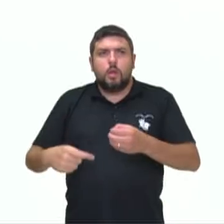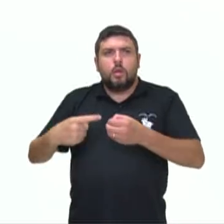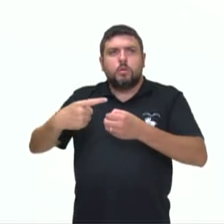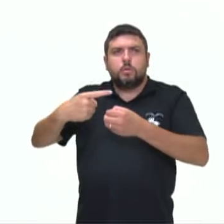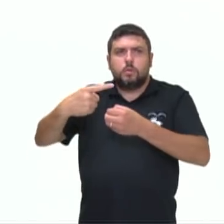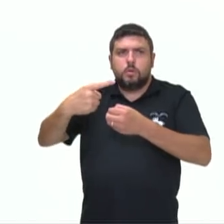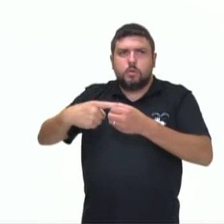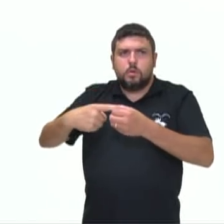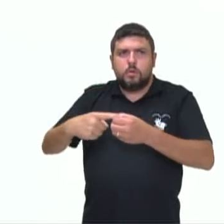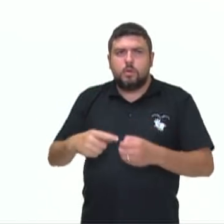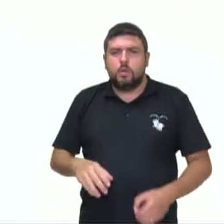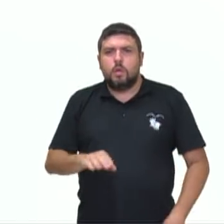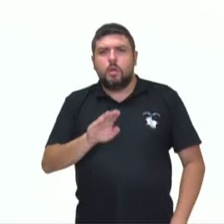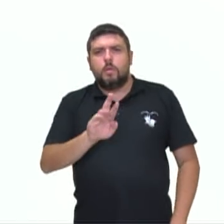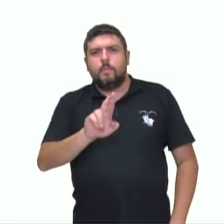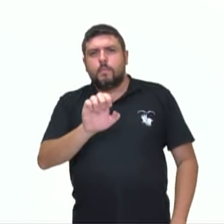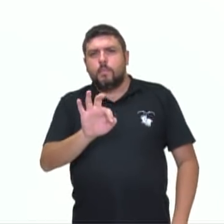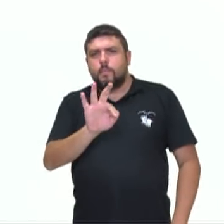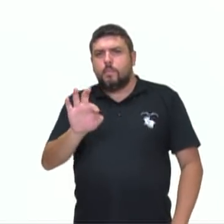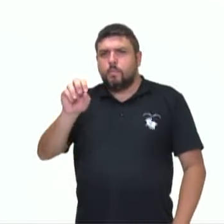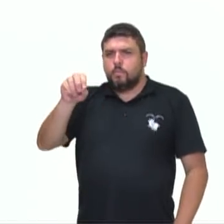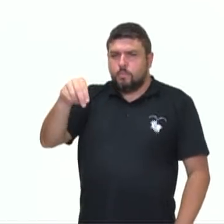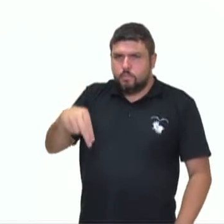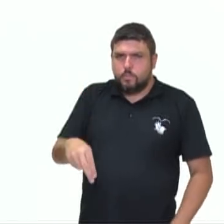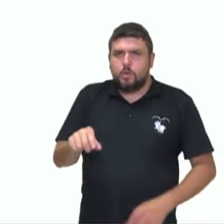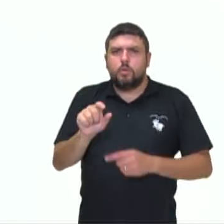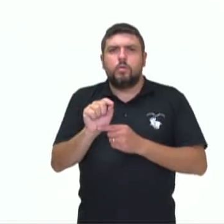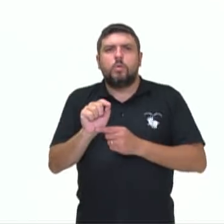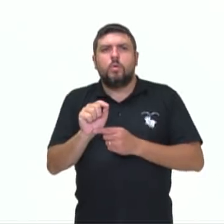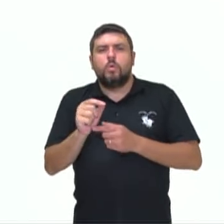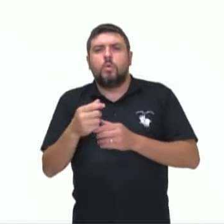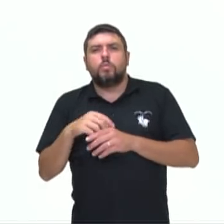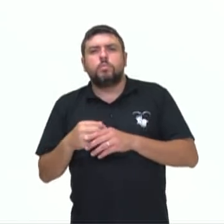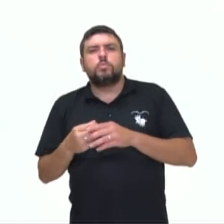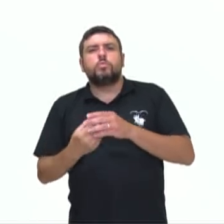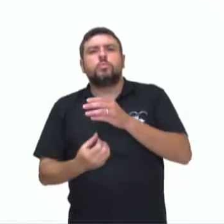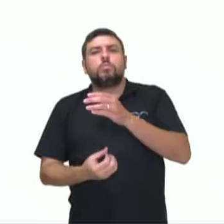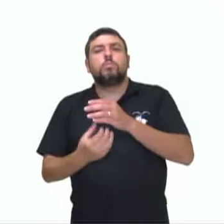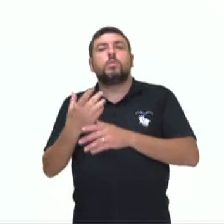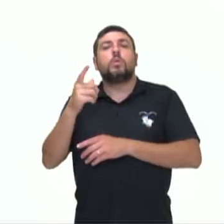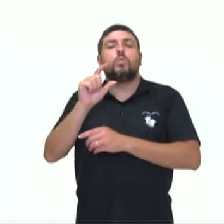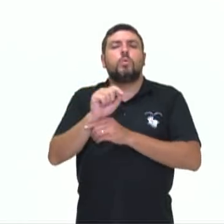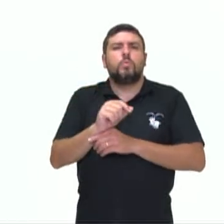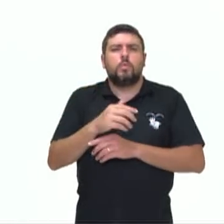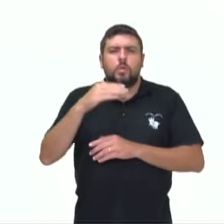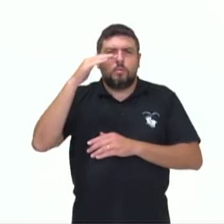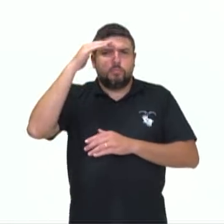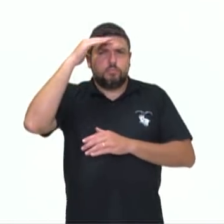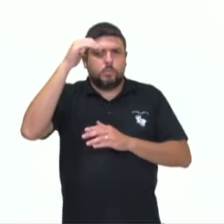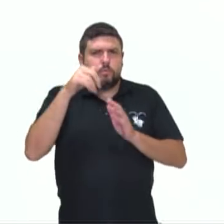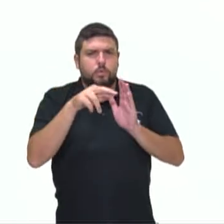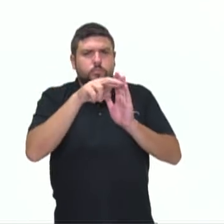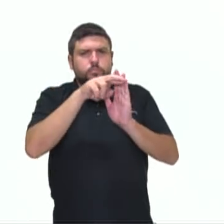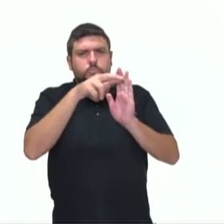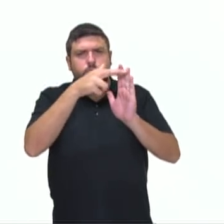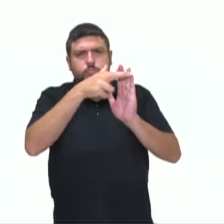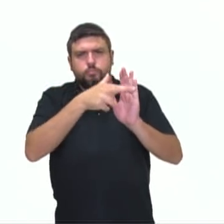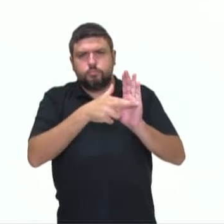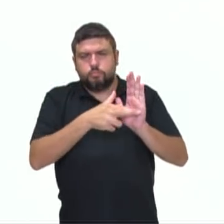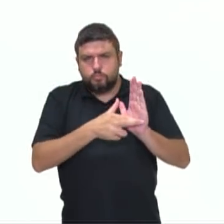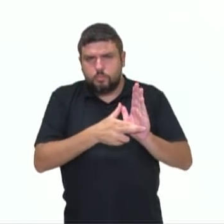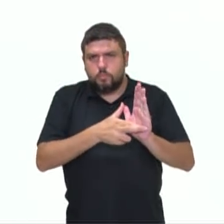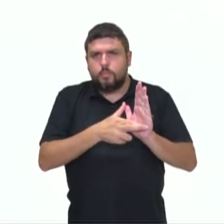os pilares dos atuais sistemas monetário e financeiro internacional. Por conta que